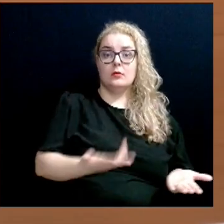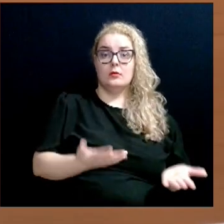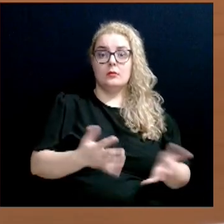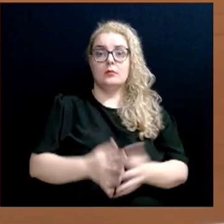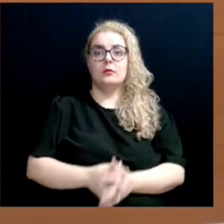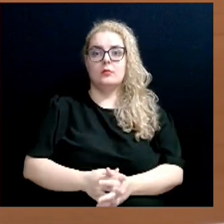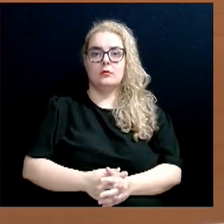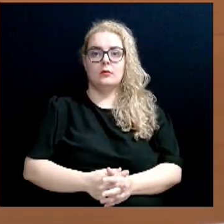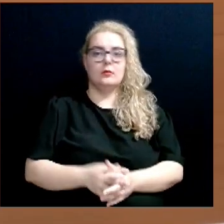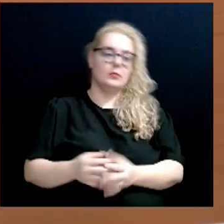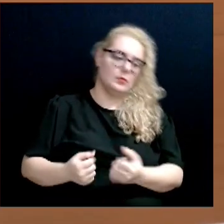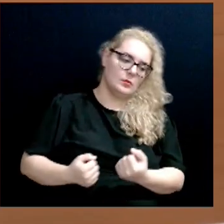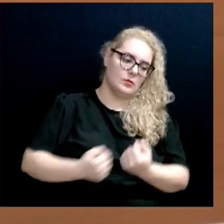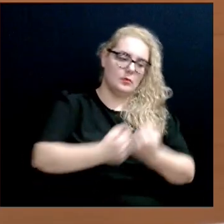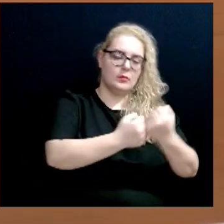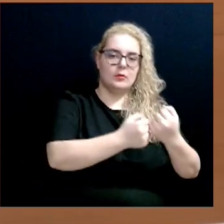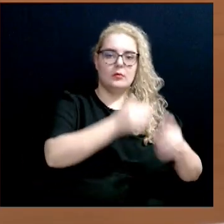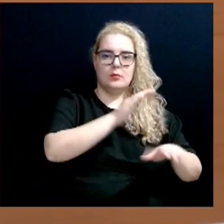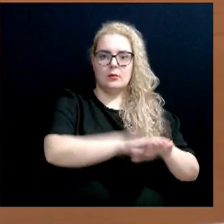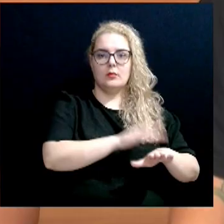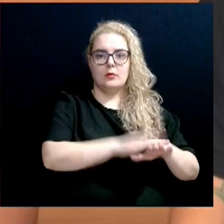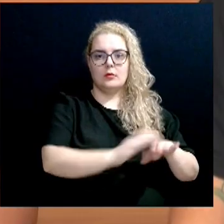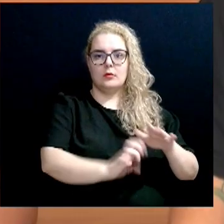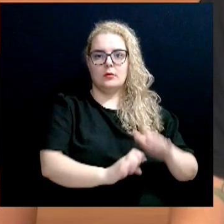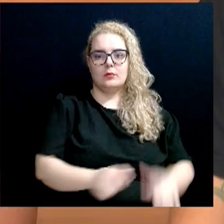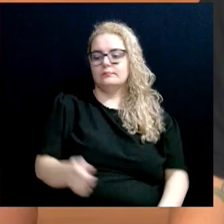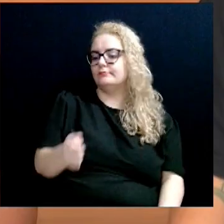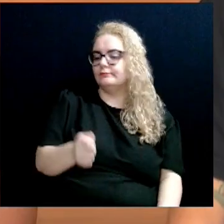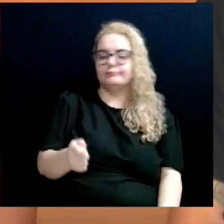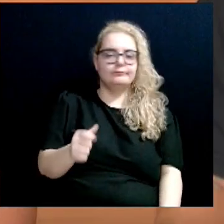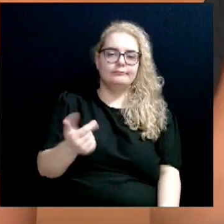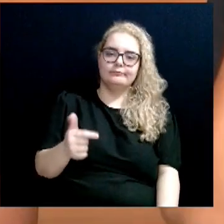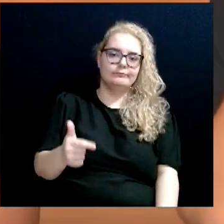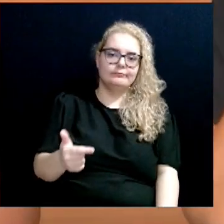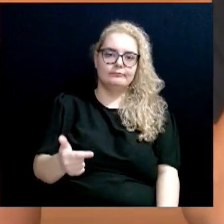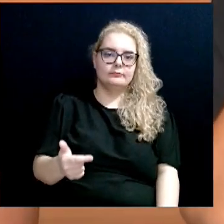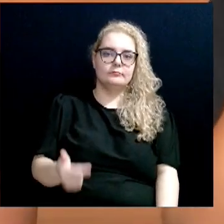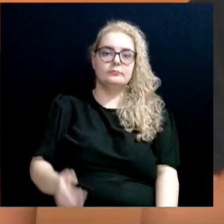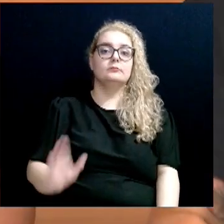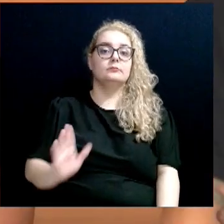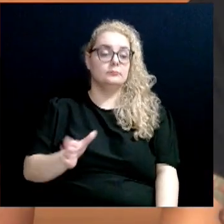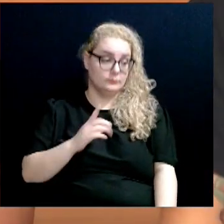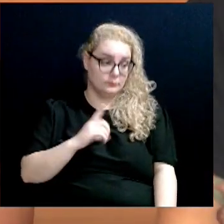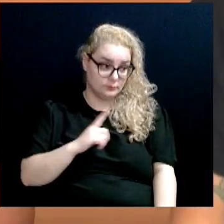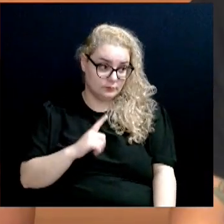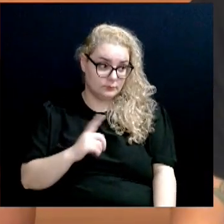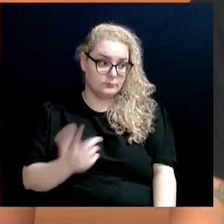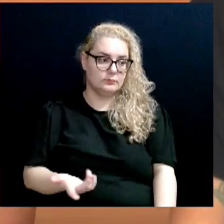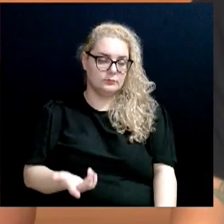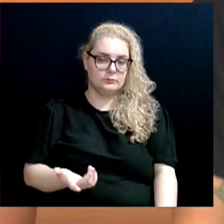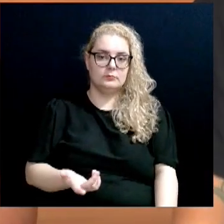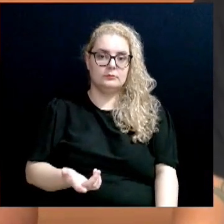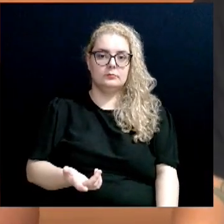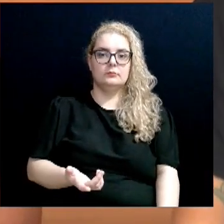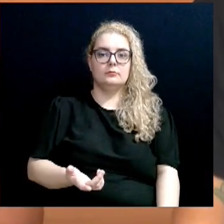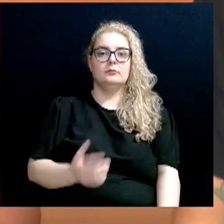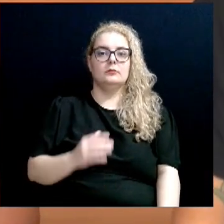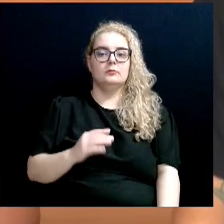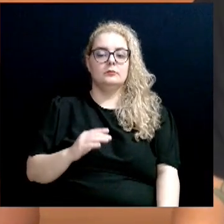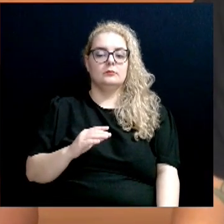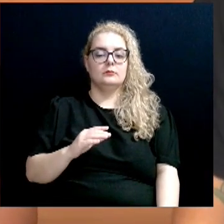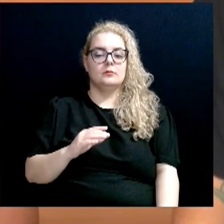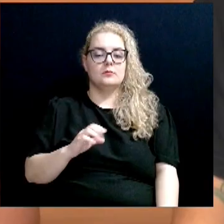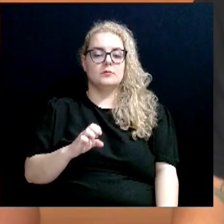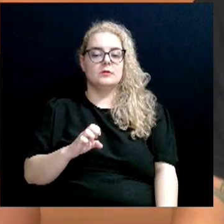o exercício das empresas, e as associações não. Existe já um certo cerceamento por parte